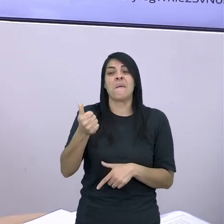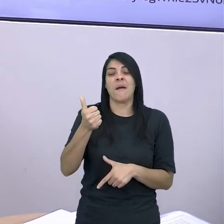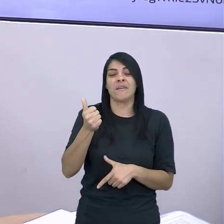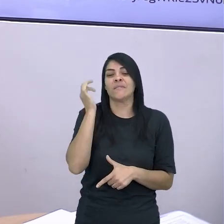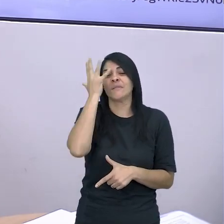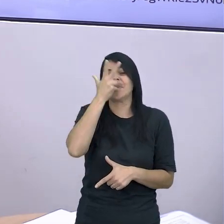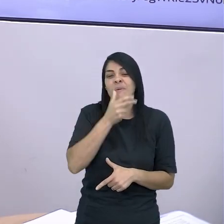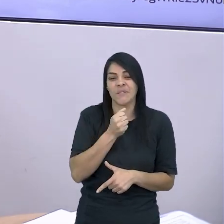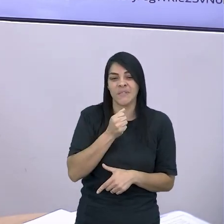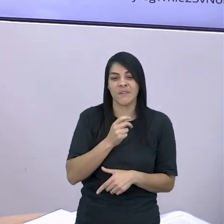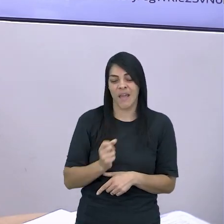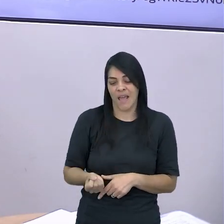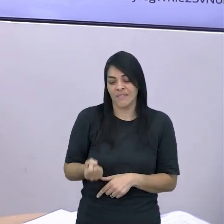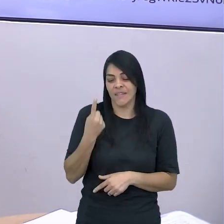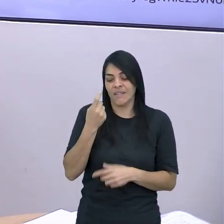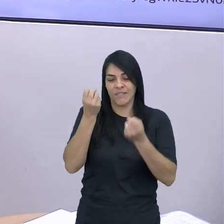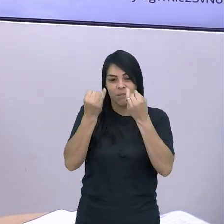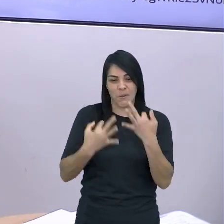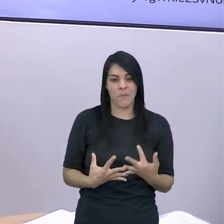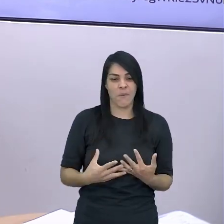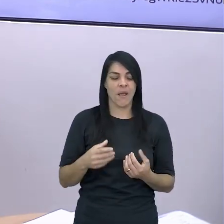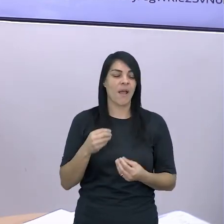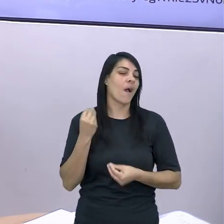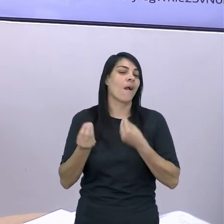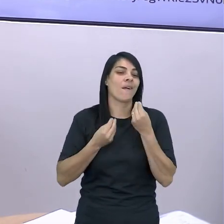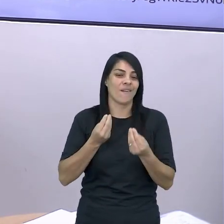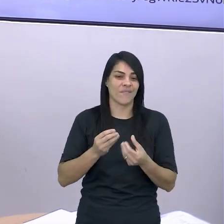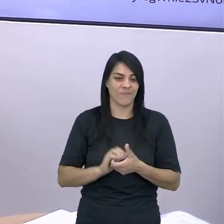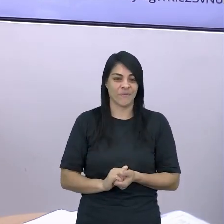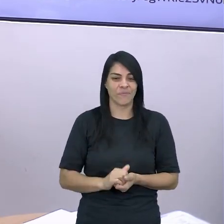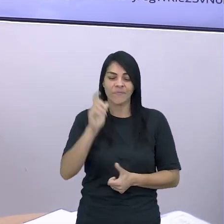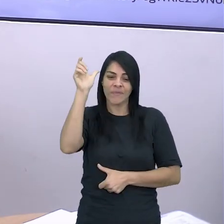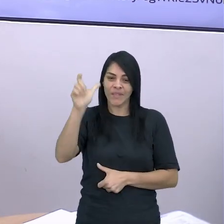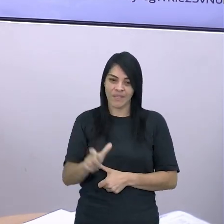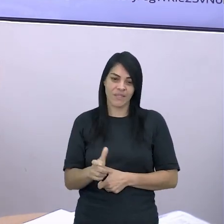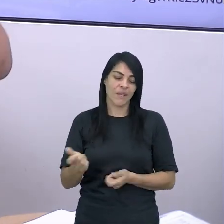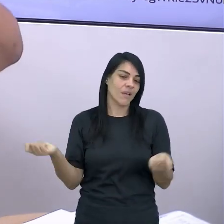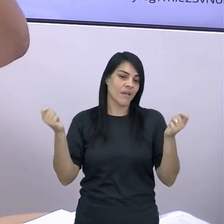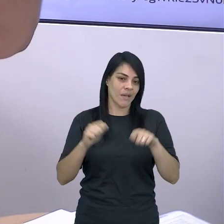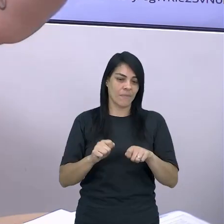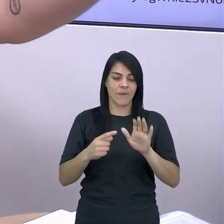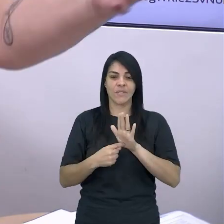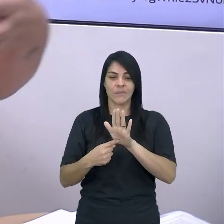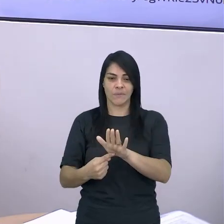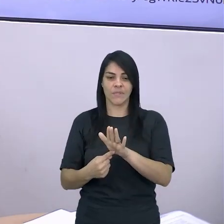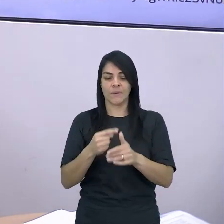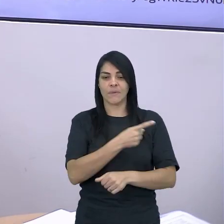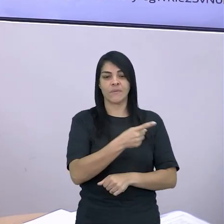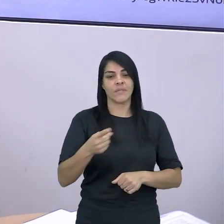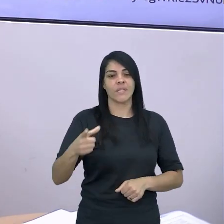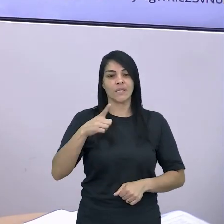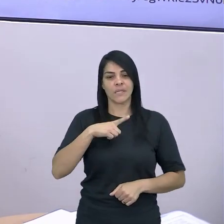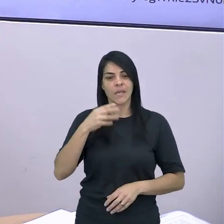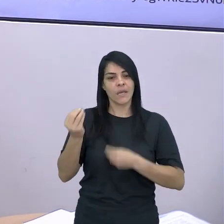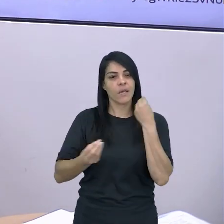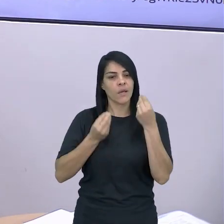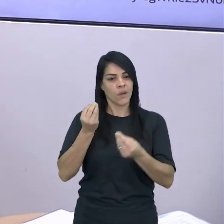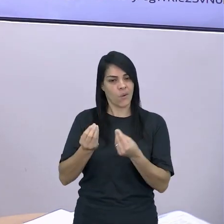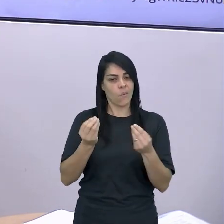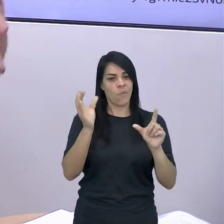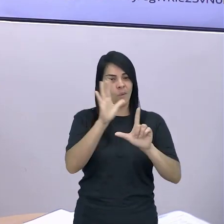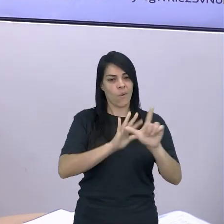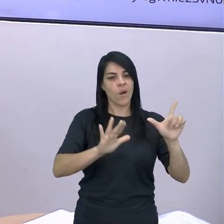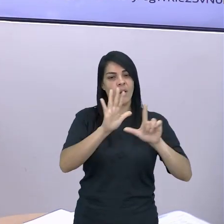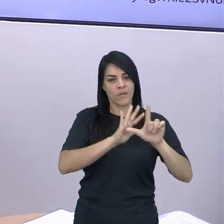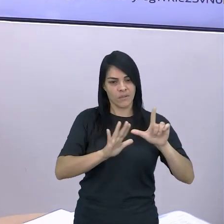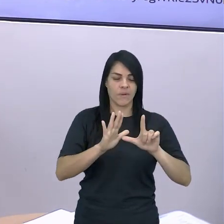como que é um Bilby. E quem puder mostrar para a galerinha aí que vocês têm como recorrer a diversas imagens